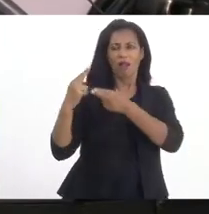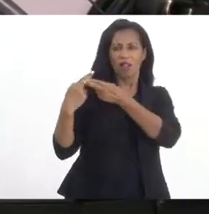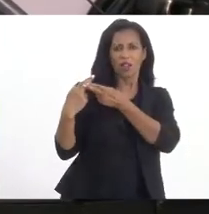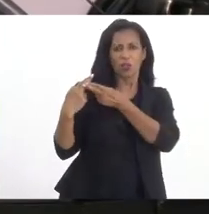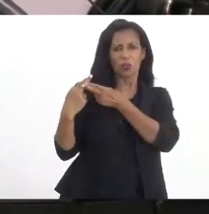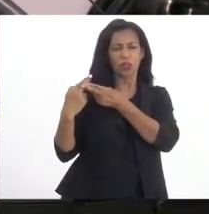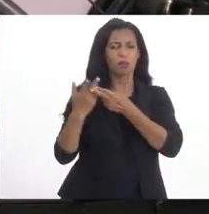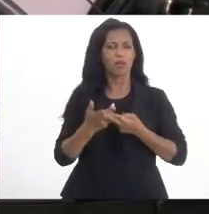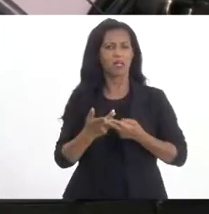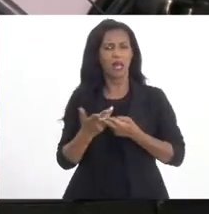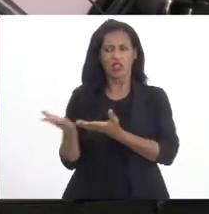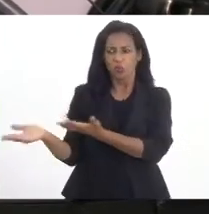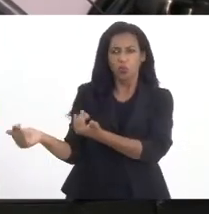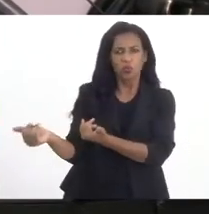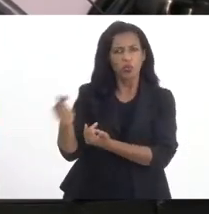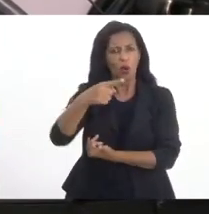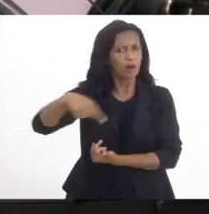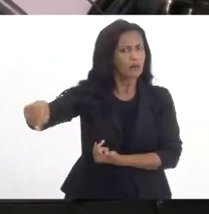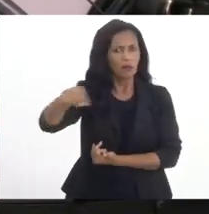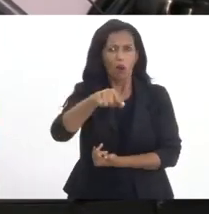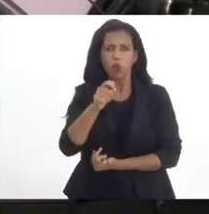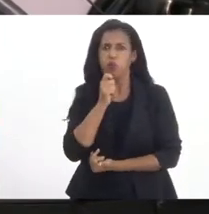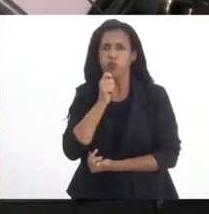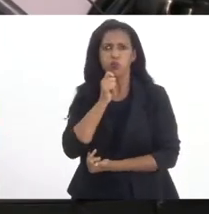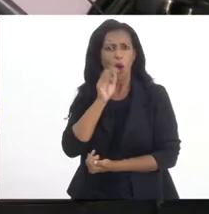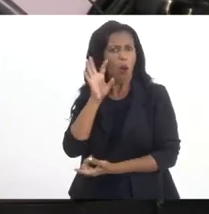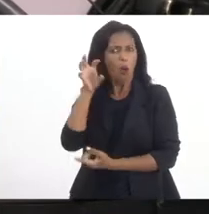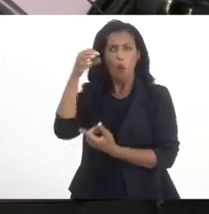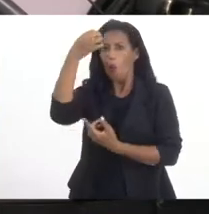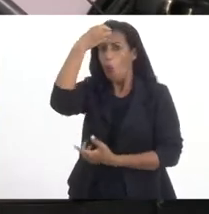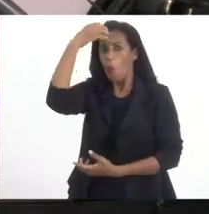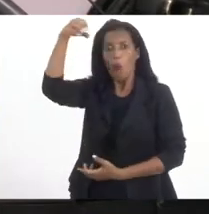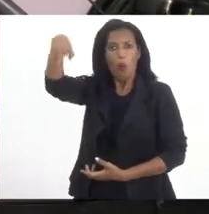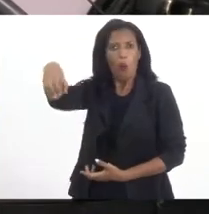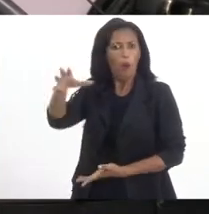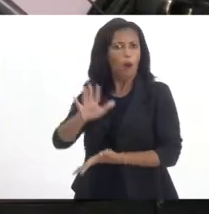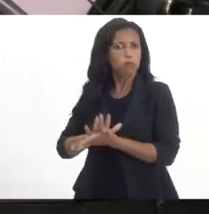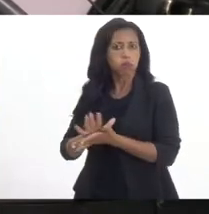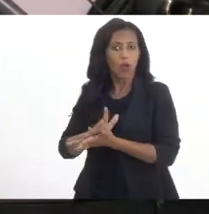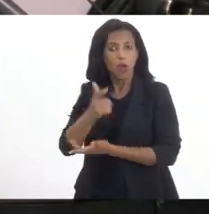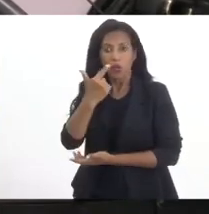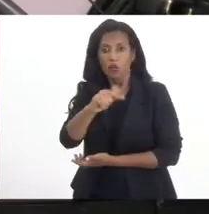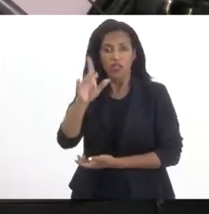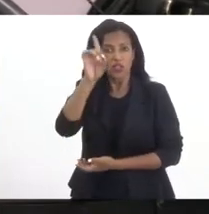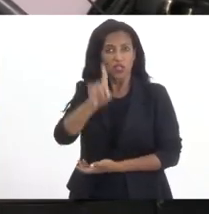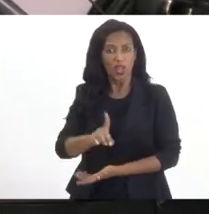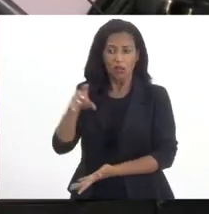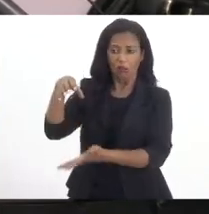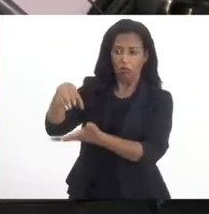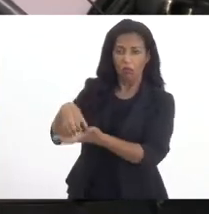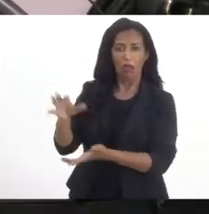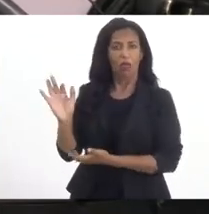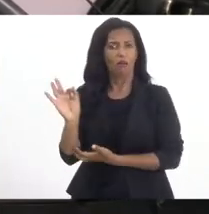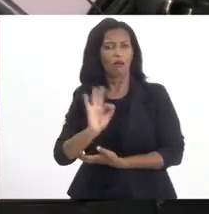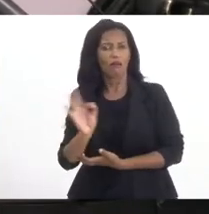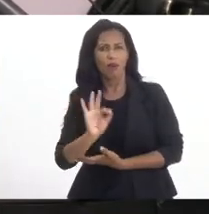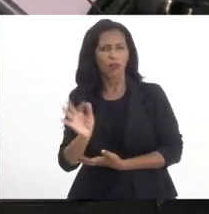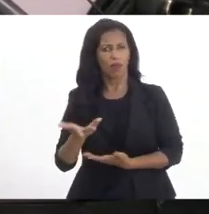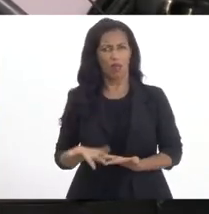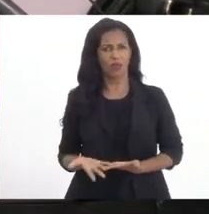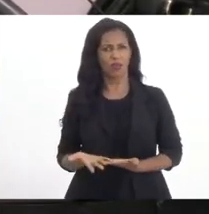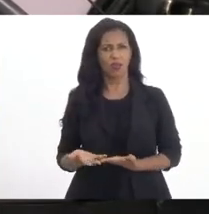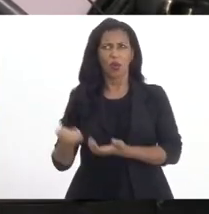nos ombros dos jovens da Zona Oeste, que não vão ter direito de ter a nossa UESO, que nós lutamos. Não caiu do